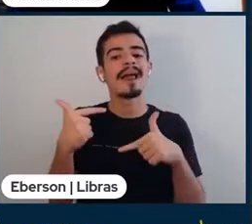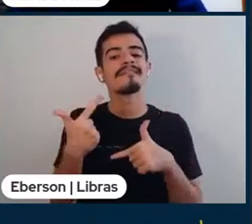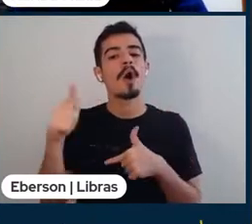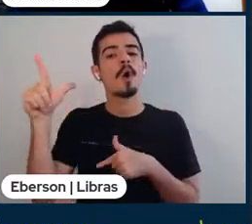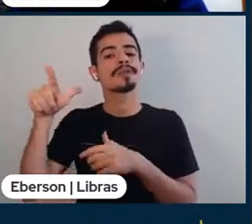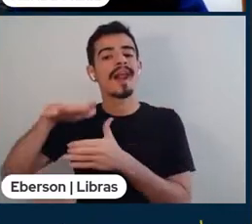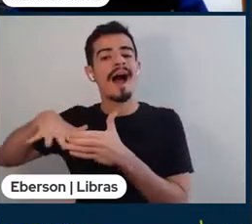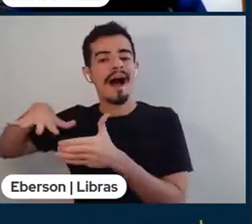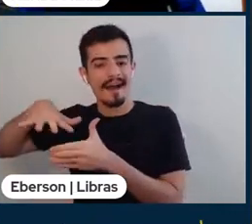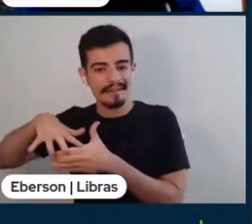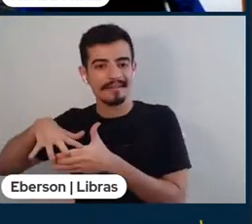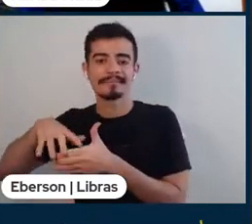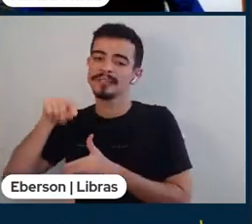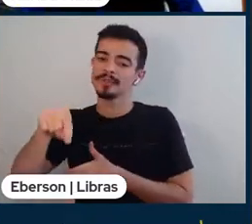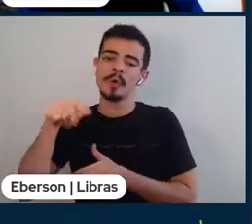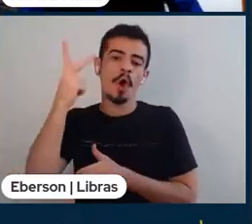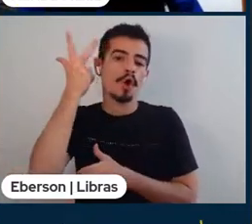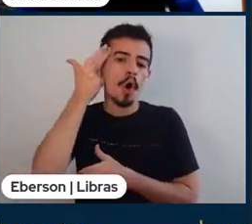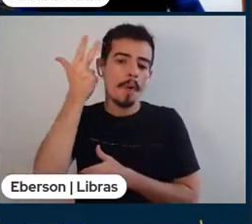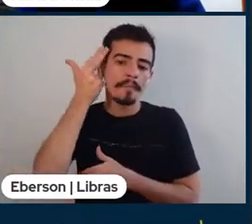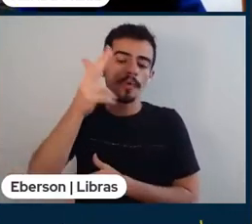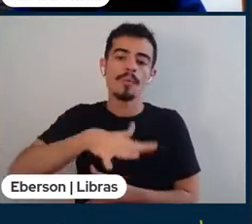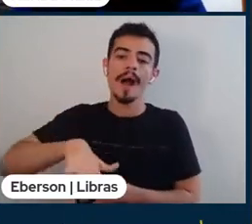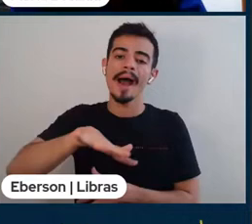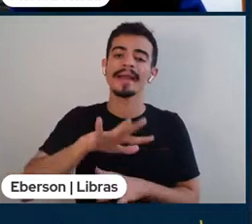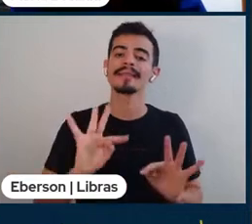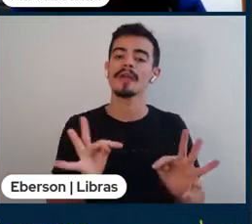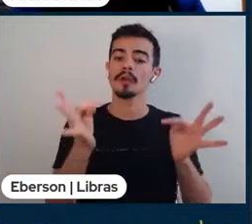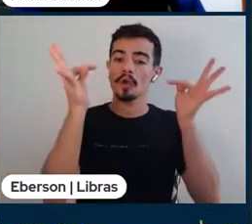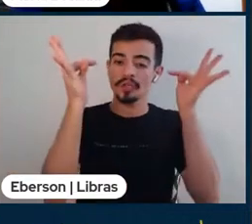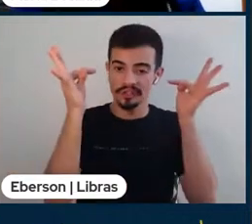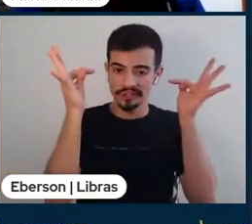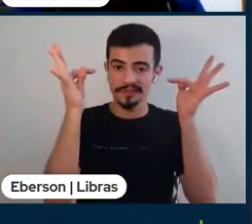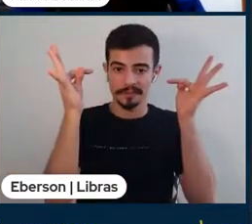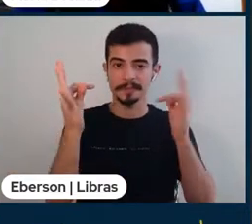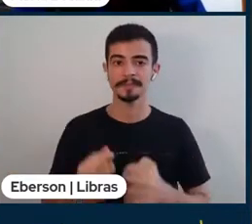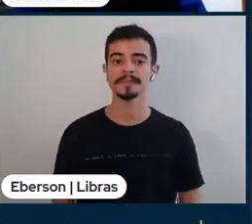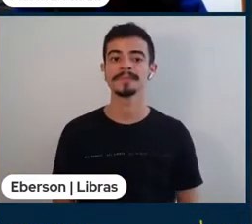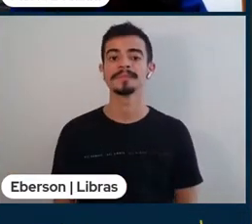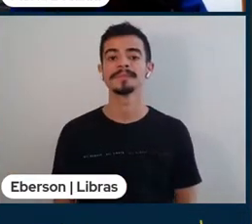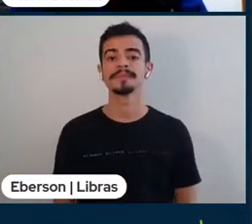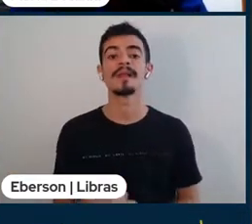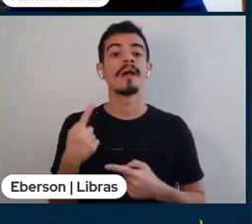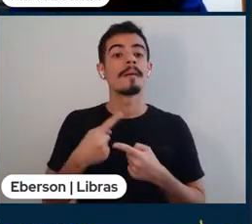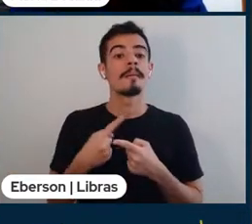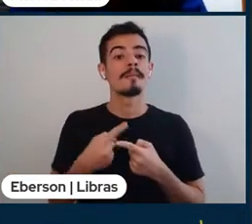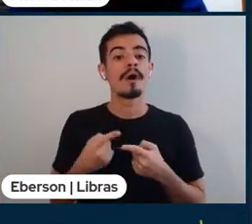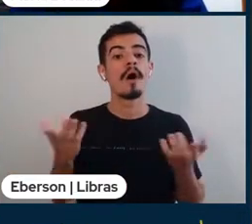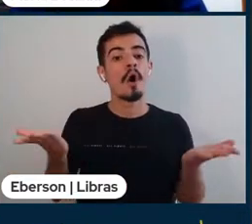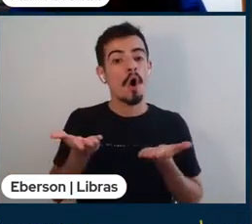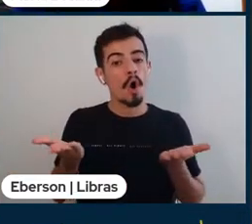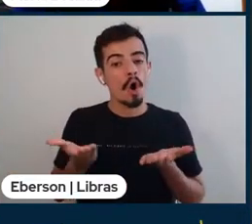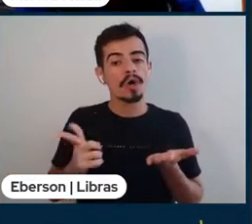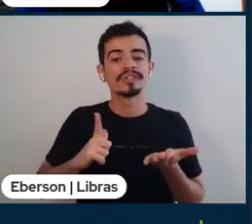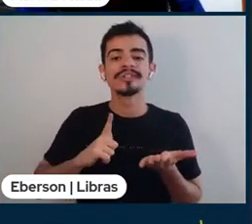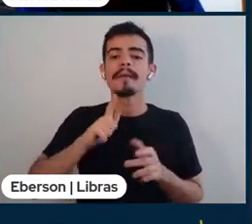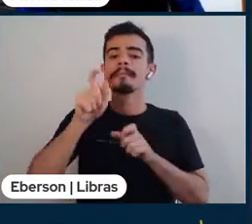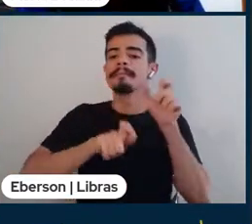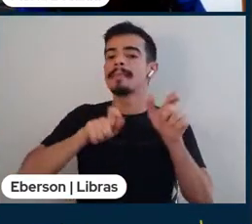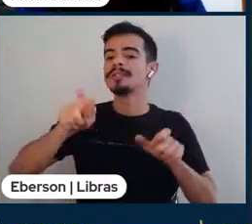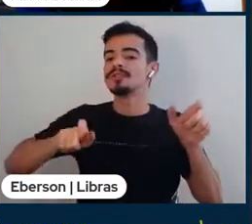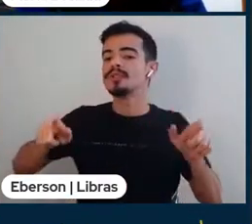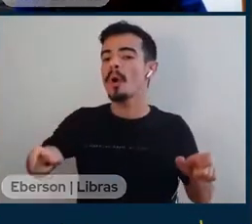muito comum, principalmente no mercado de tecnologia, né? Não são... Hoje a gente já tem uma grande gama de pessoas que não são da